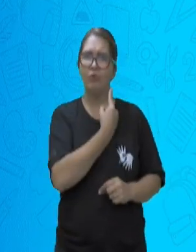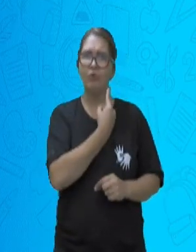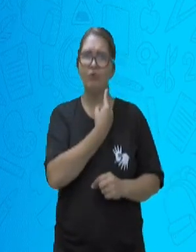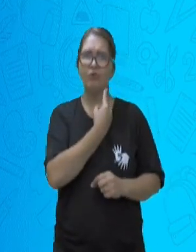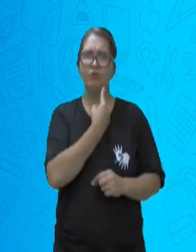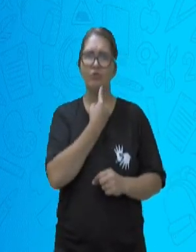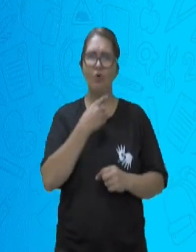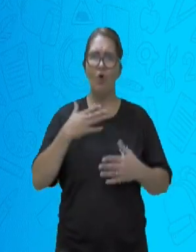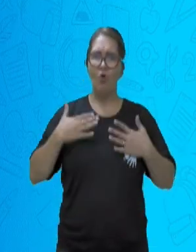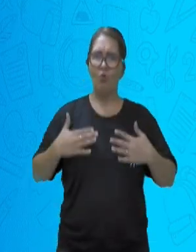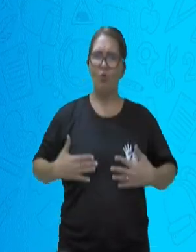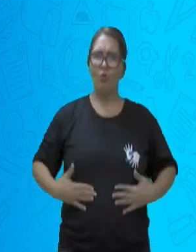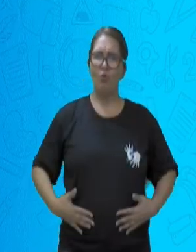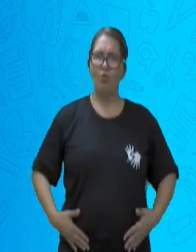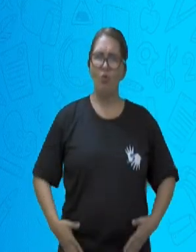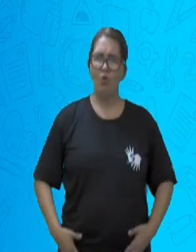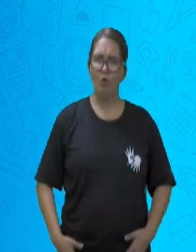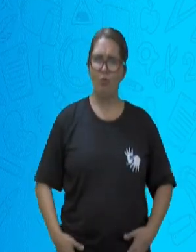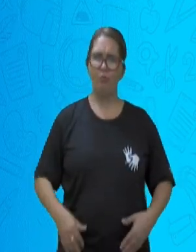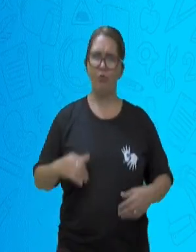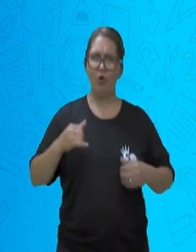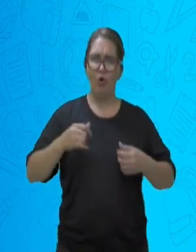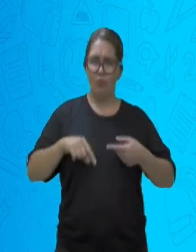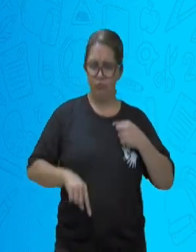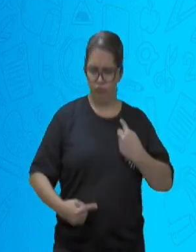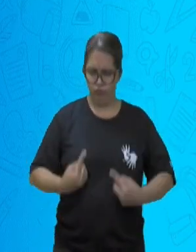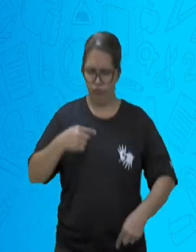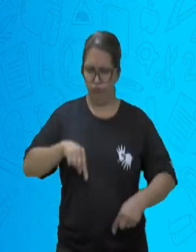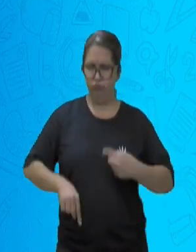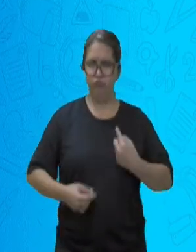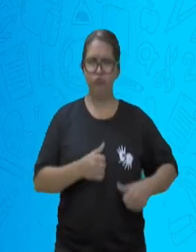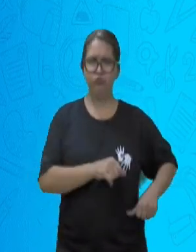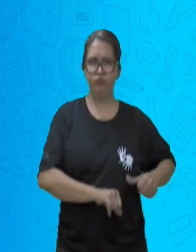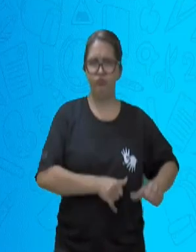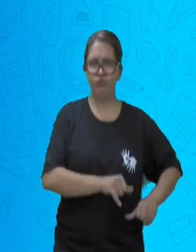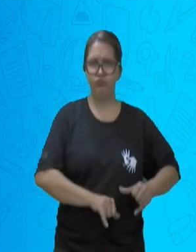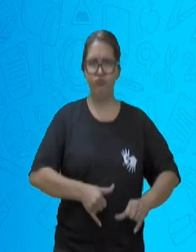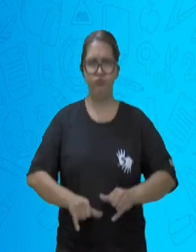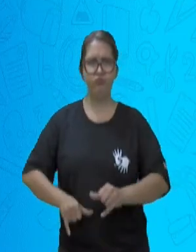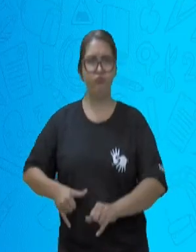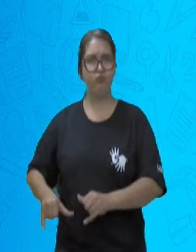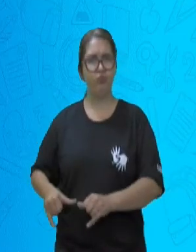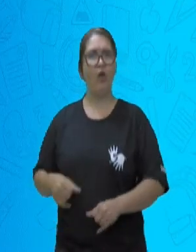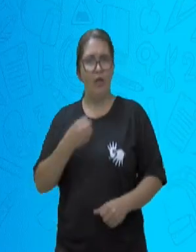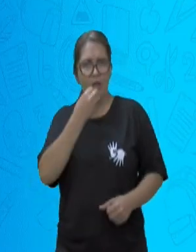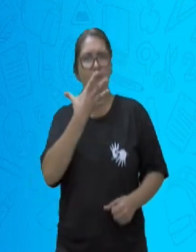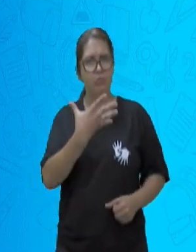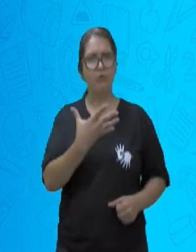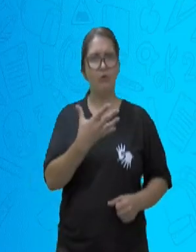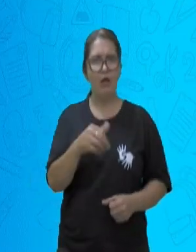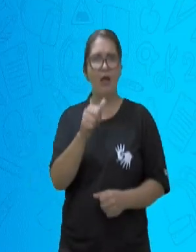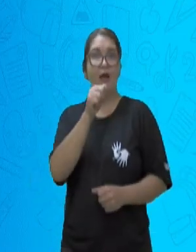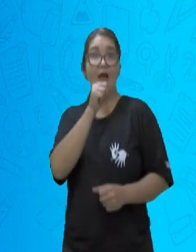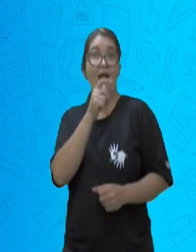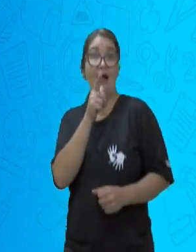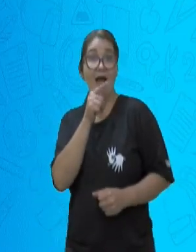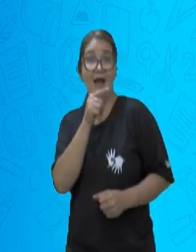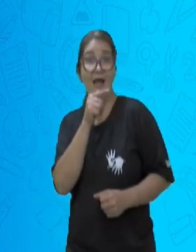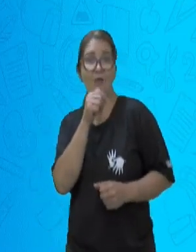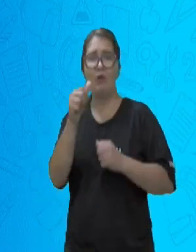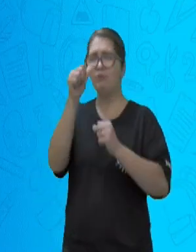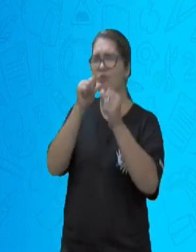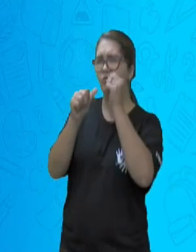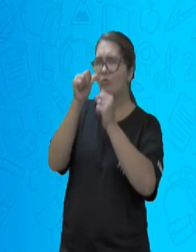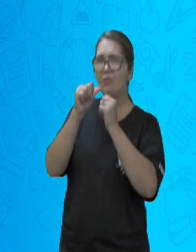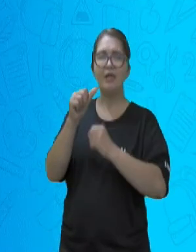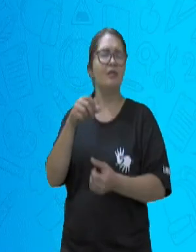a denominação origem mineral, eles são tão importantes quanto os outros. Os sais